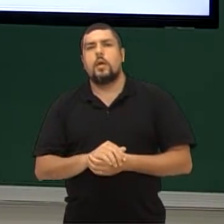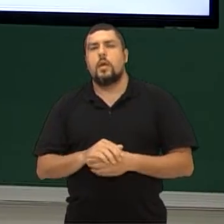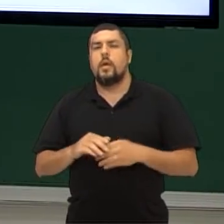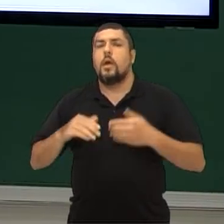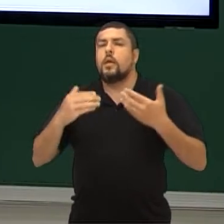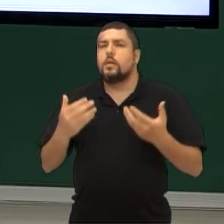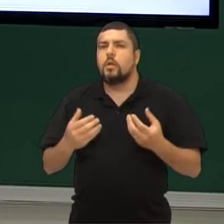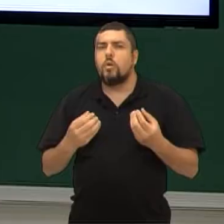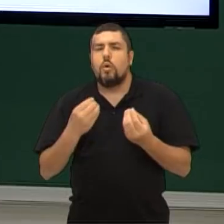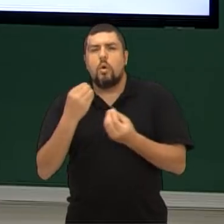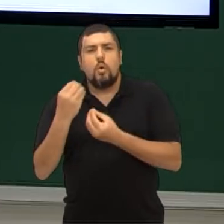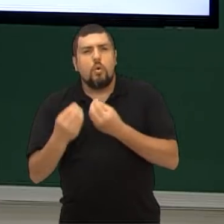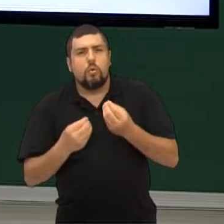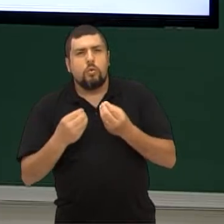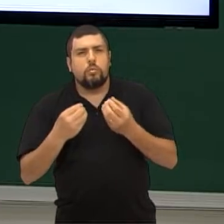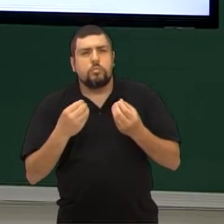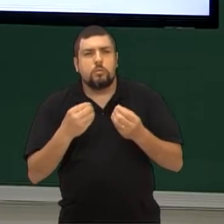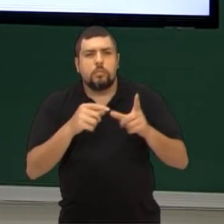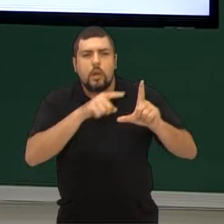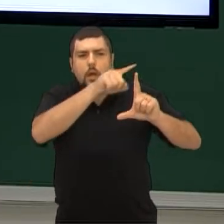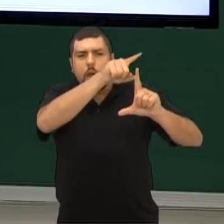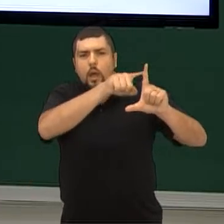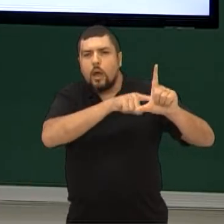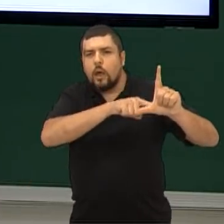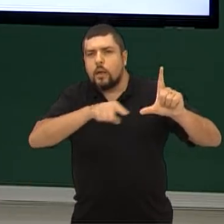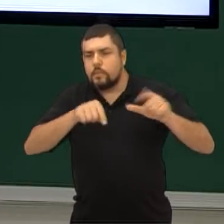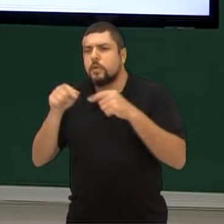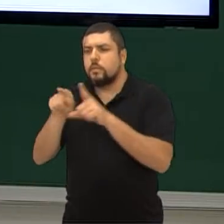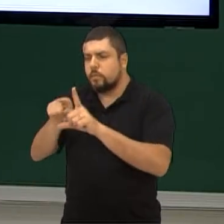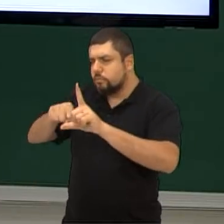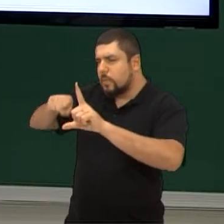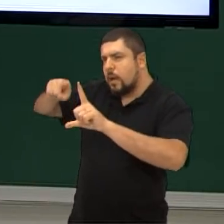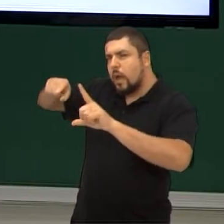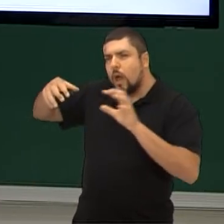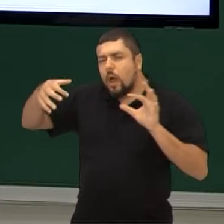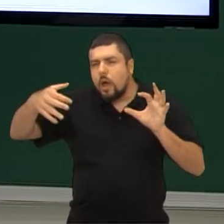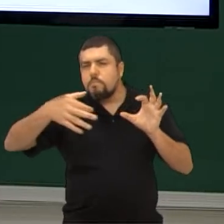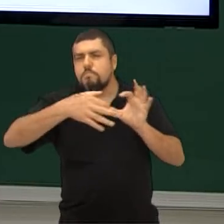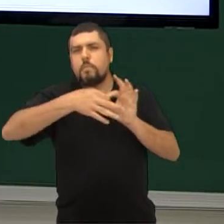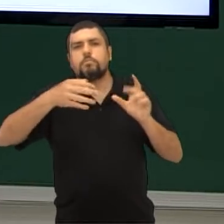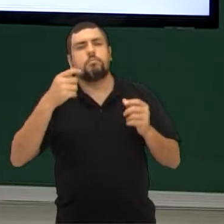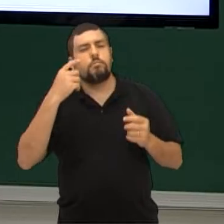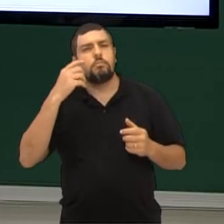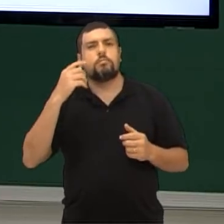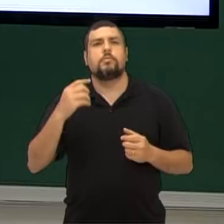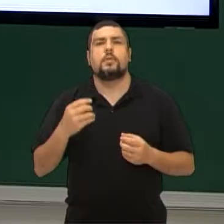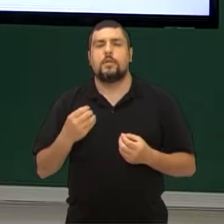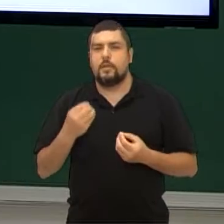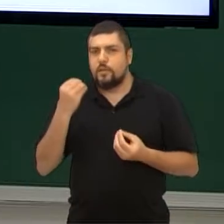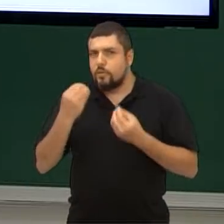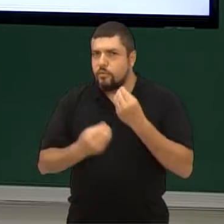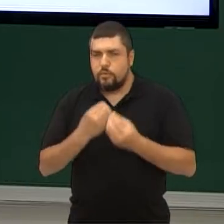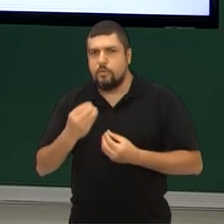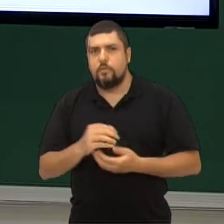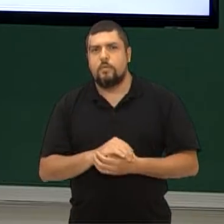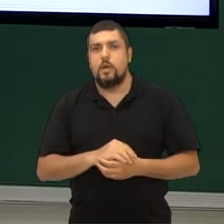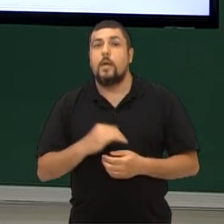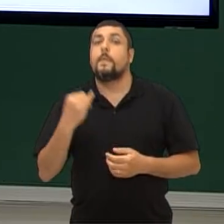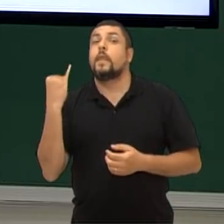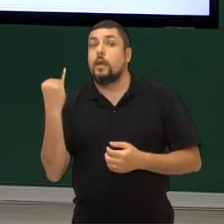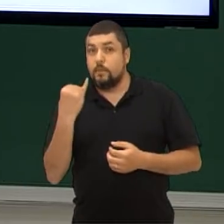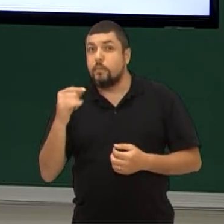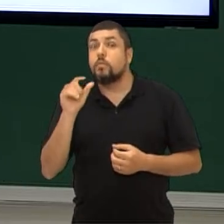a cruzar os conhecimentos agora. E, por fim, vamos retomar para localizar dados em uma tabela. É muito importante saber tirar